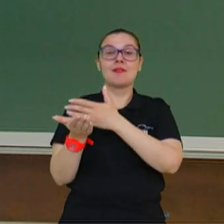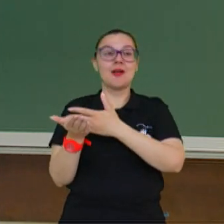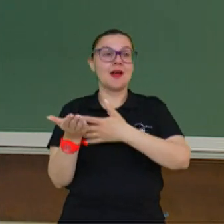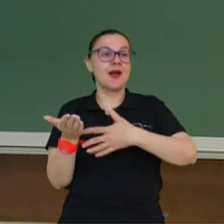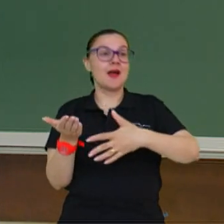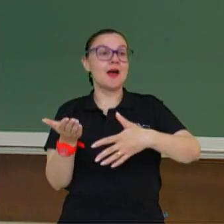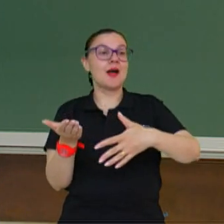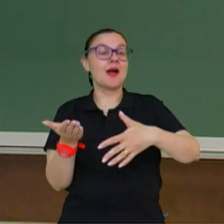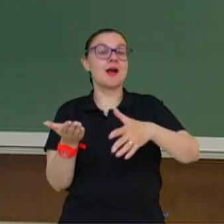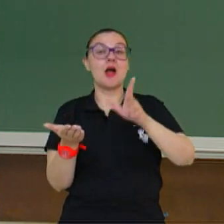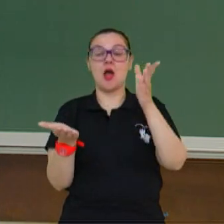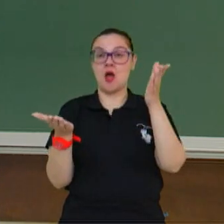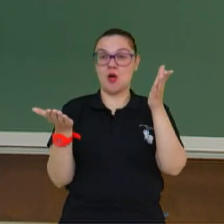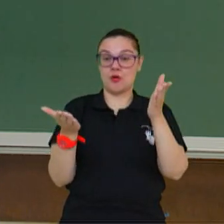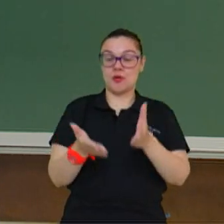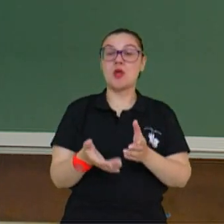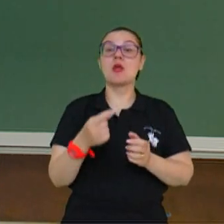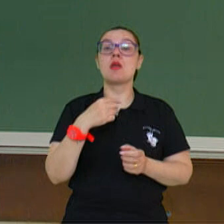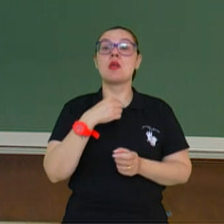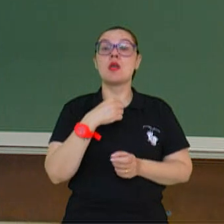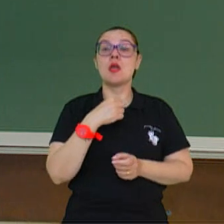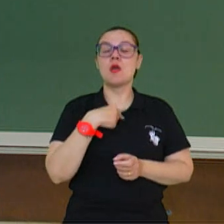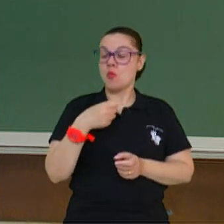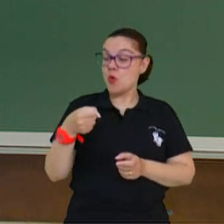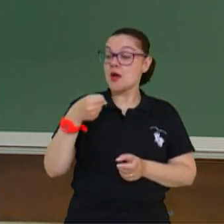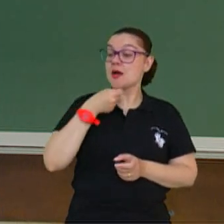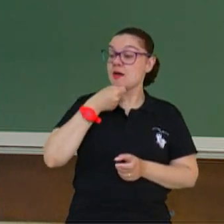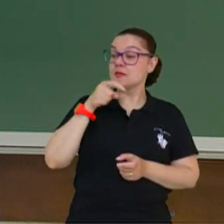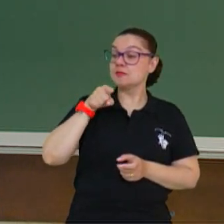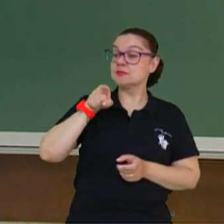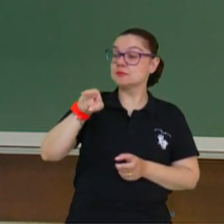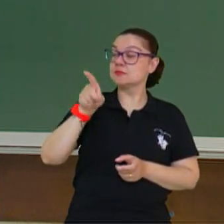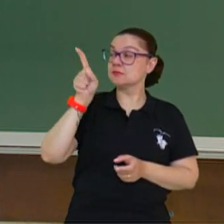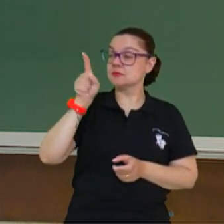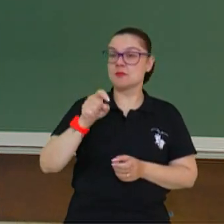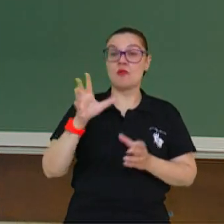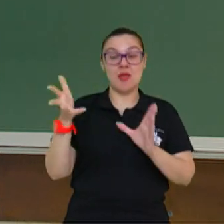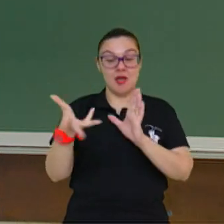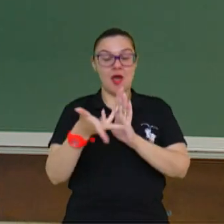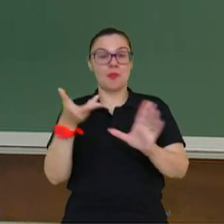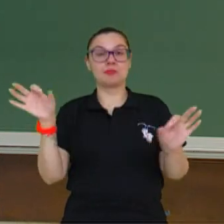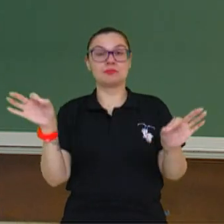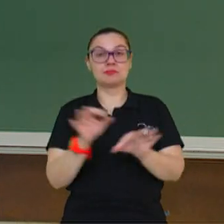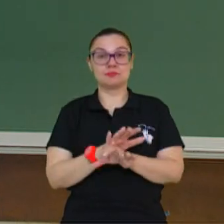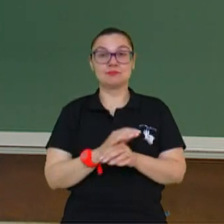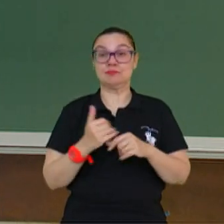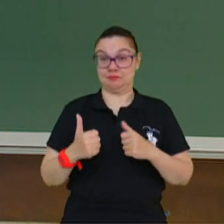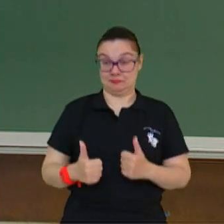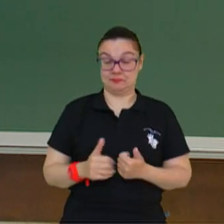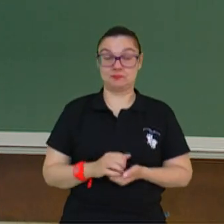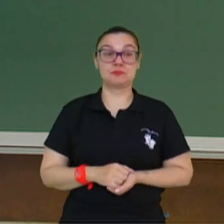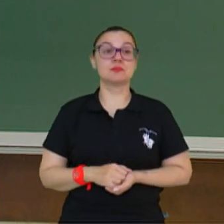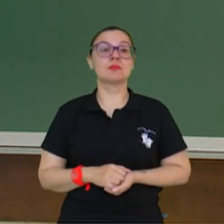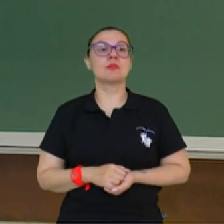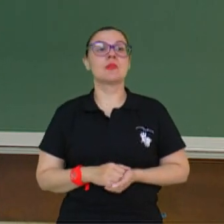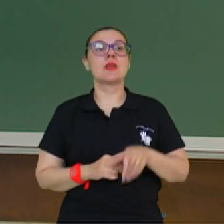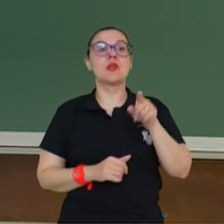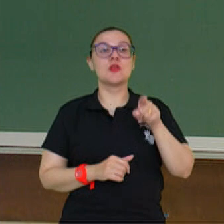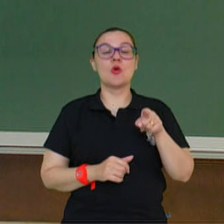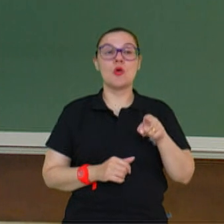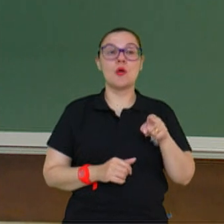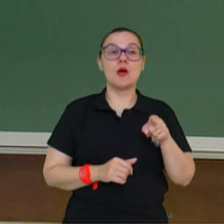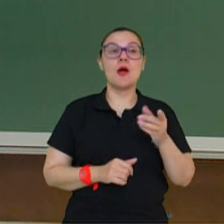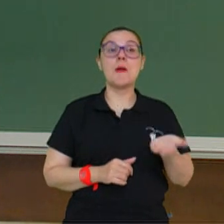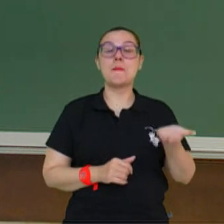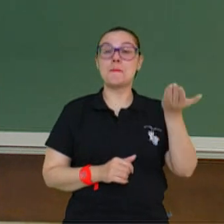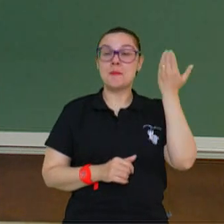estende. Pretérito perfeito, eu falo assim para vocês, eu cantei. Foi uma ação simples e rápida. Vocês entenderam a diferença? E temos aqui também, no passado,